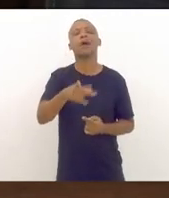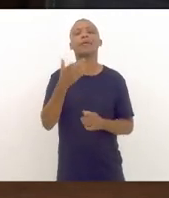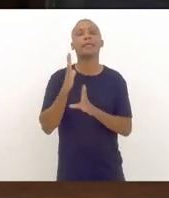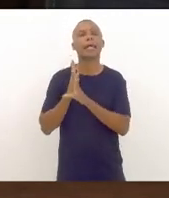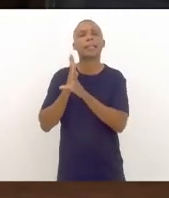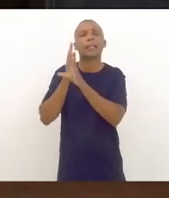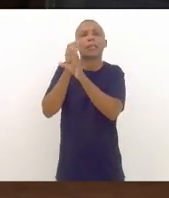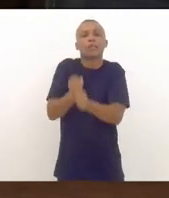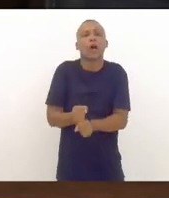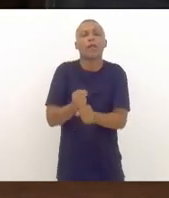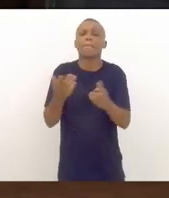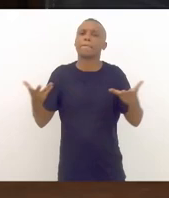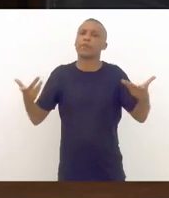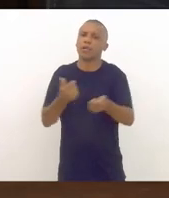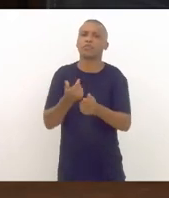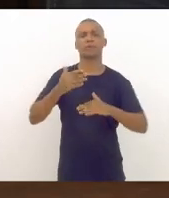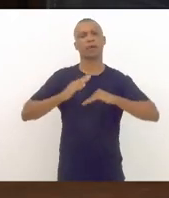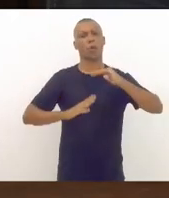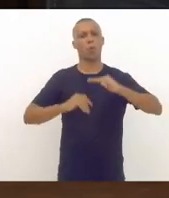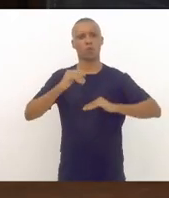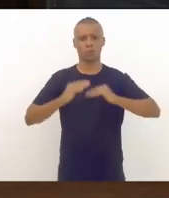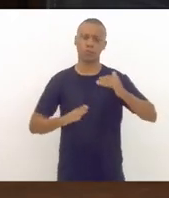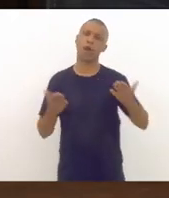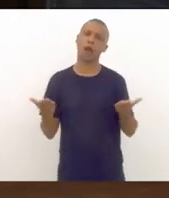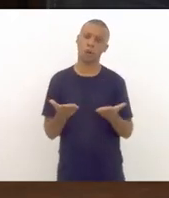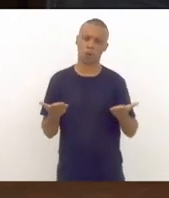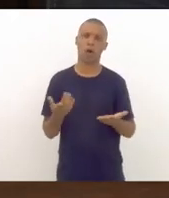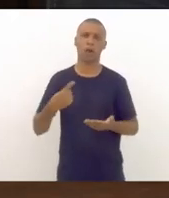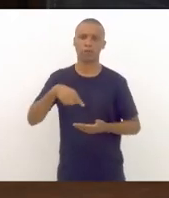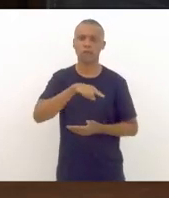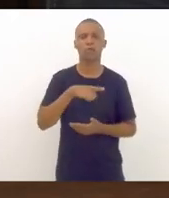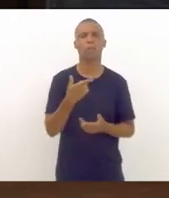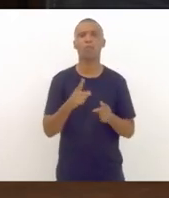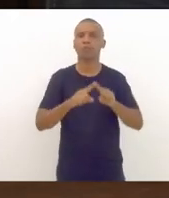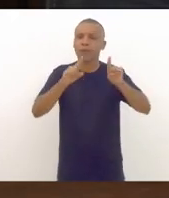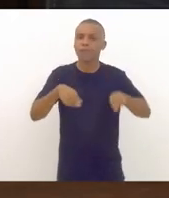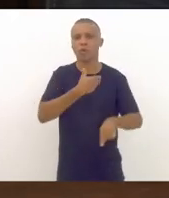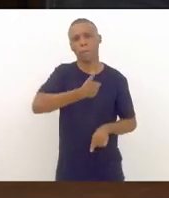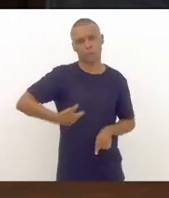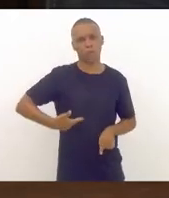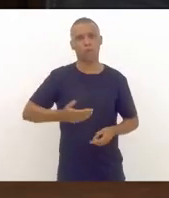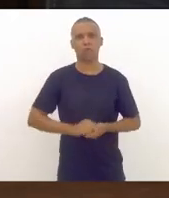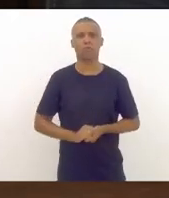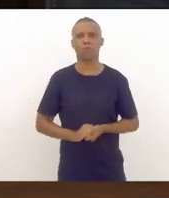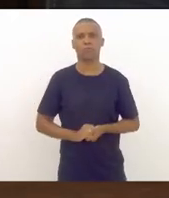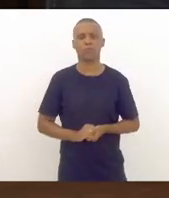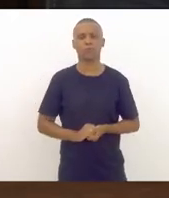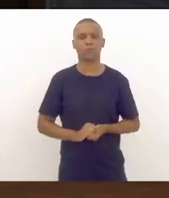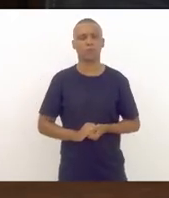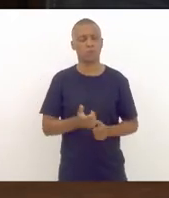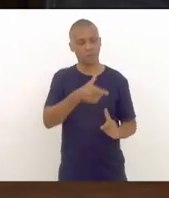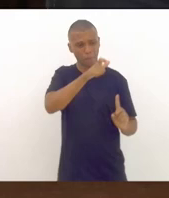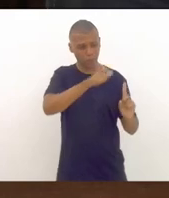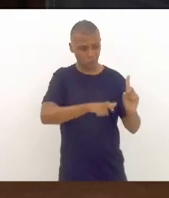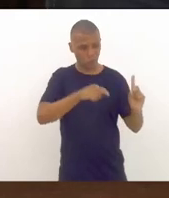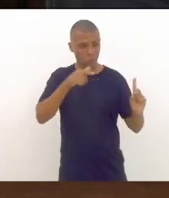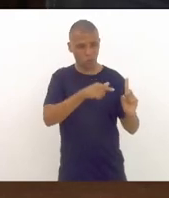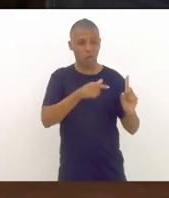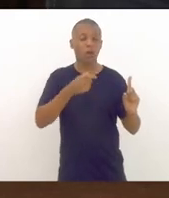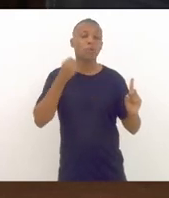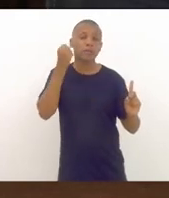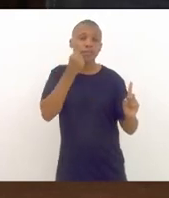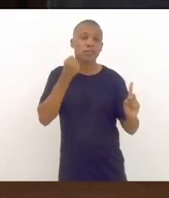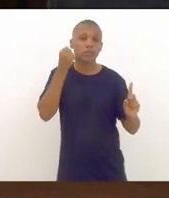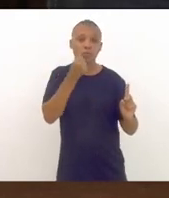brilhante que você está construindo agora como servidor público, como homem público, como senador da